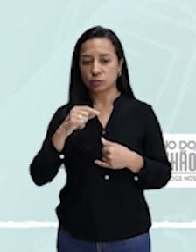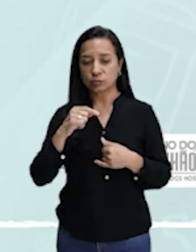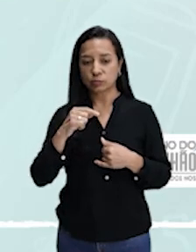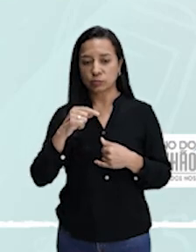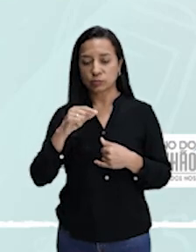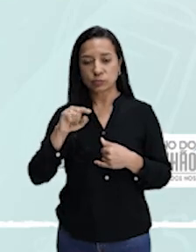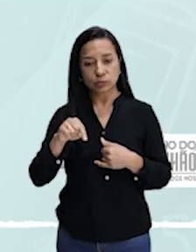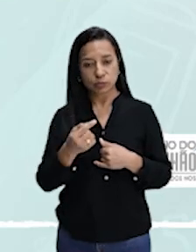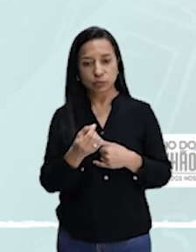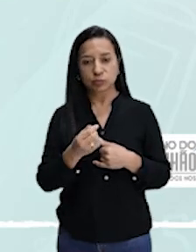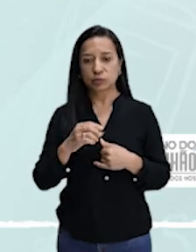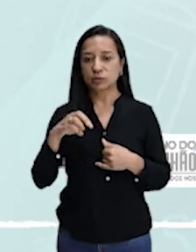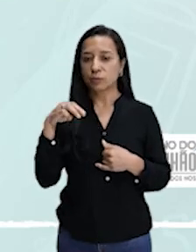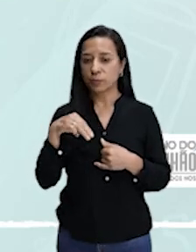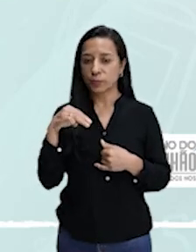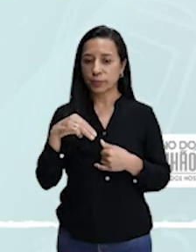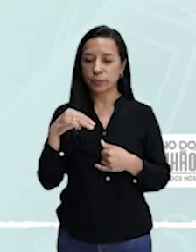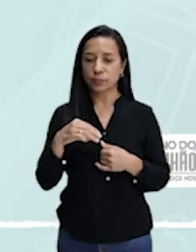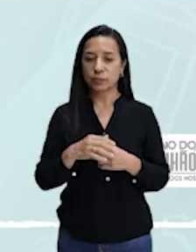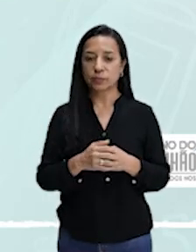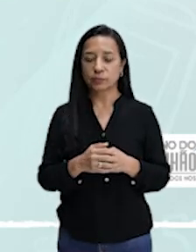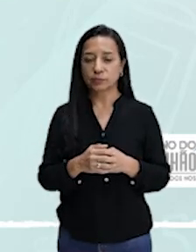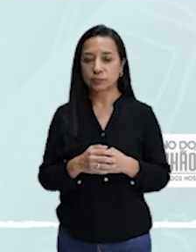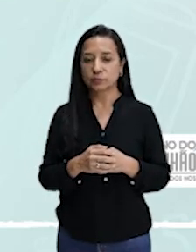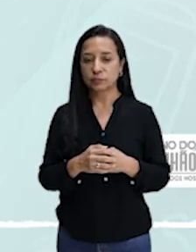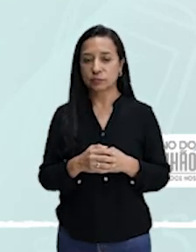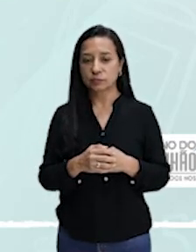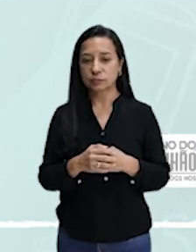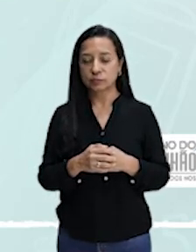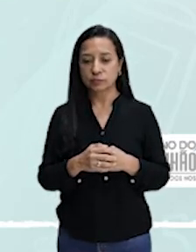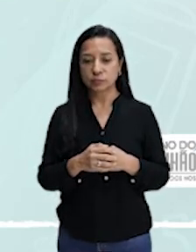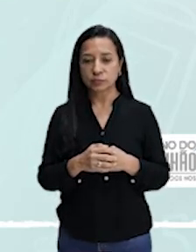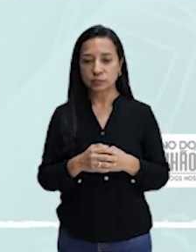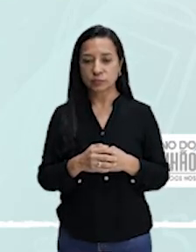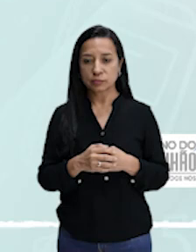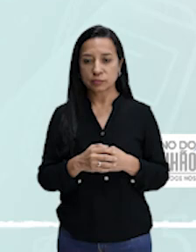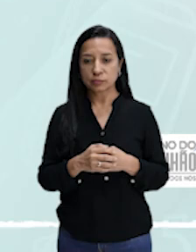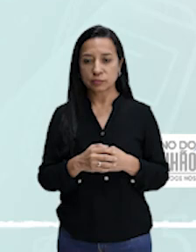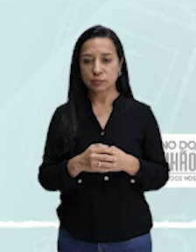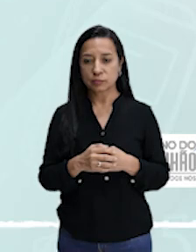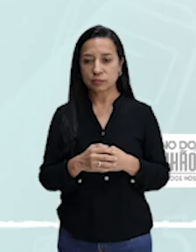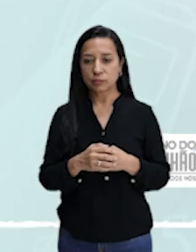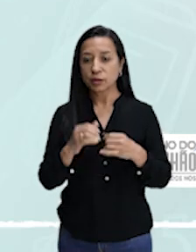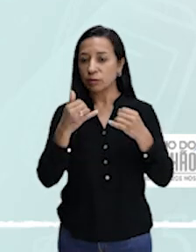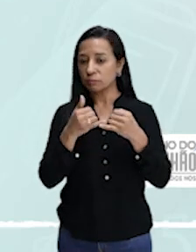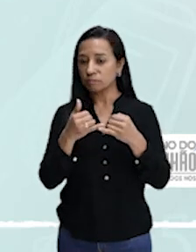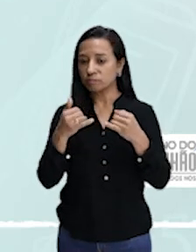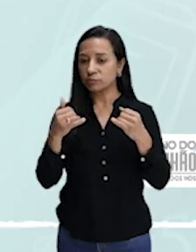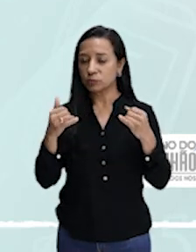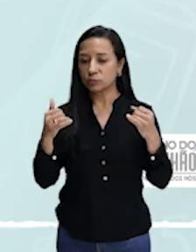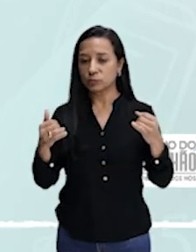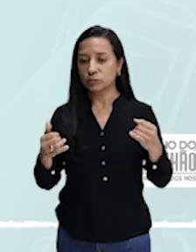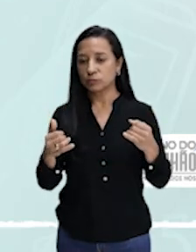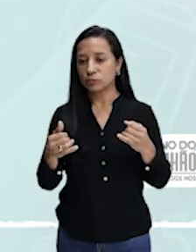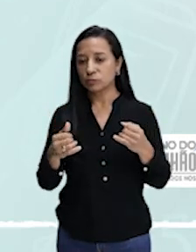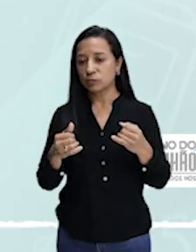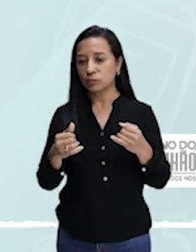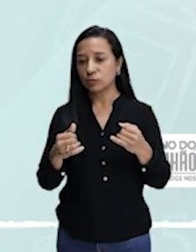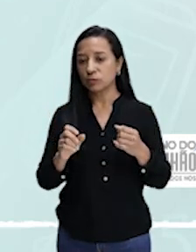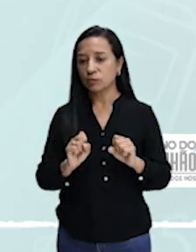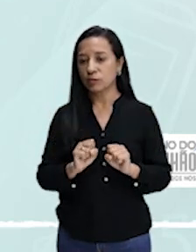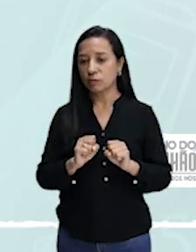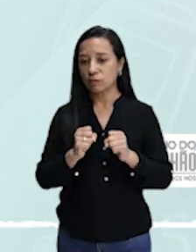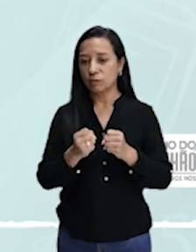a cada minuto 12 como minha cara minuto nesse condutor a intensidade da corrente